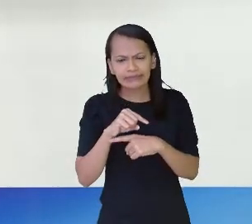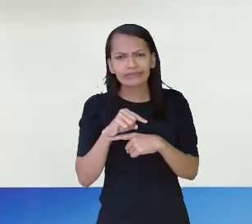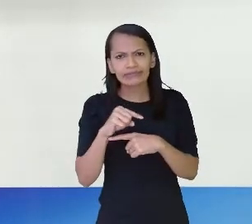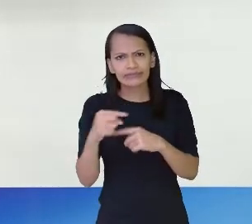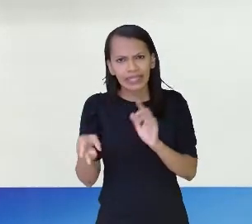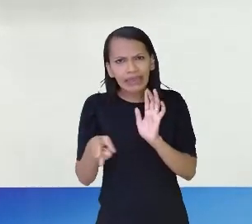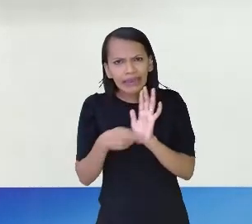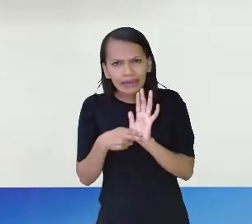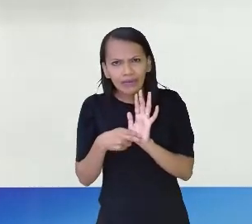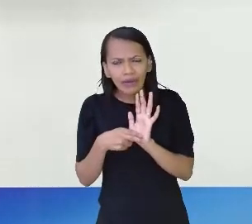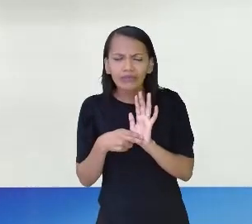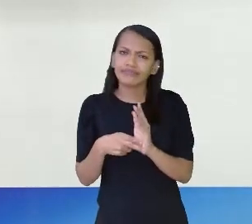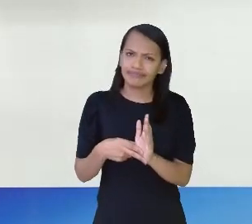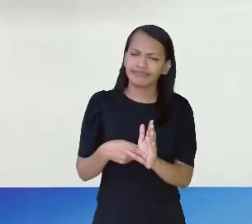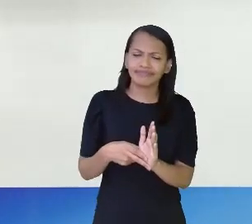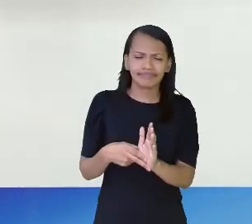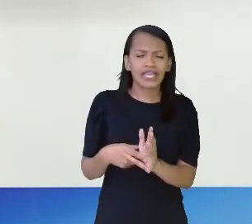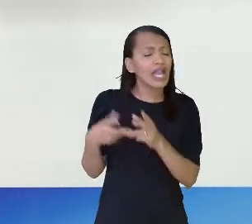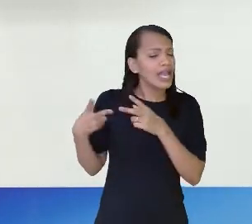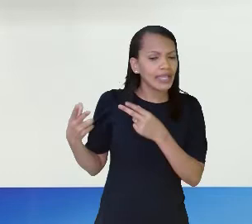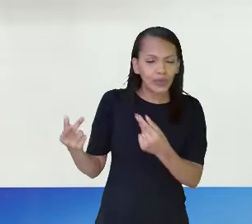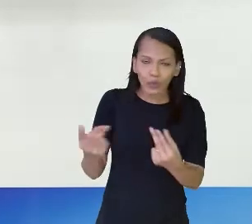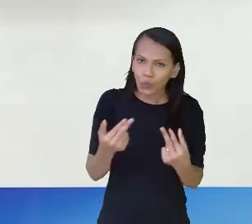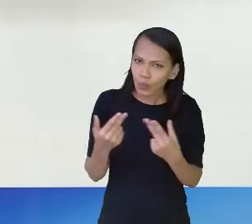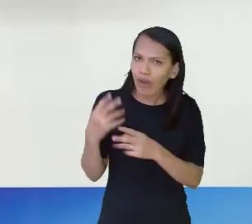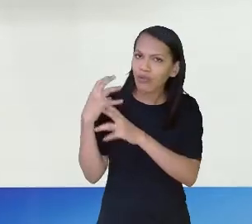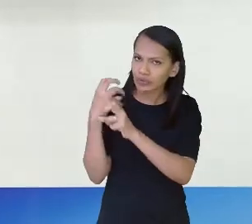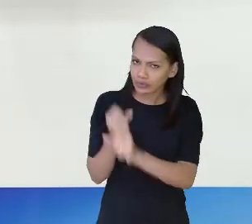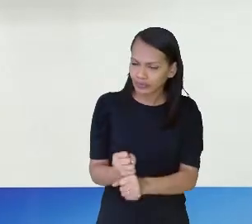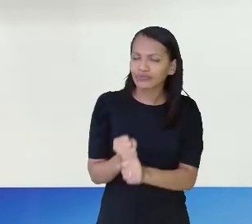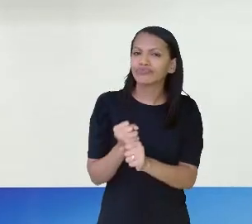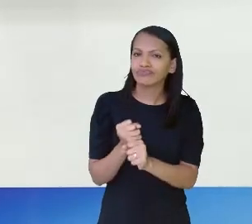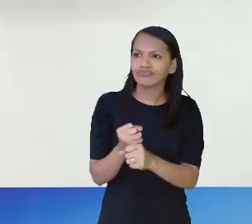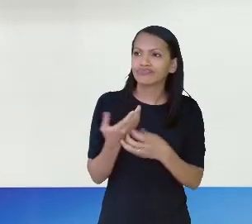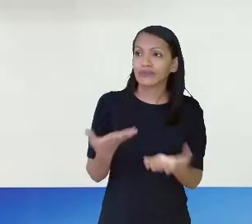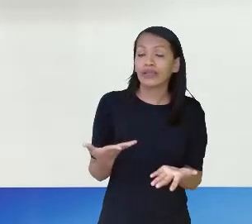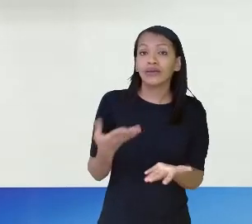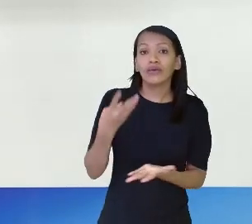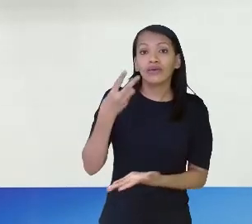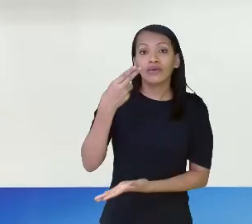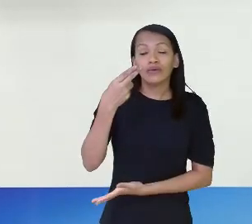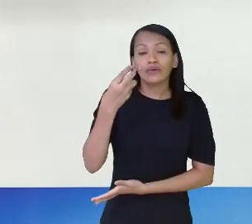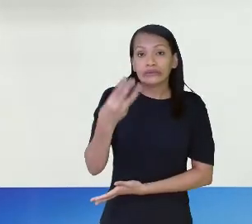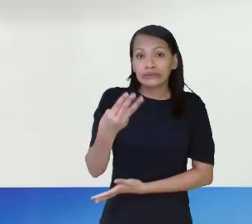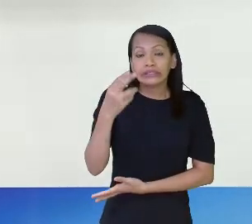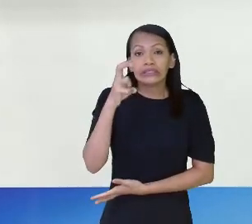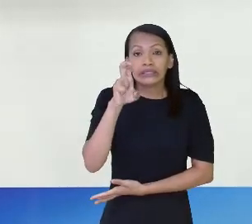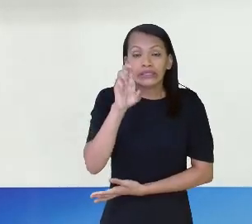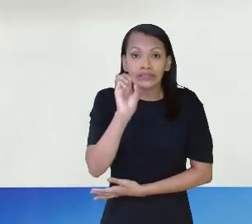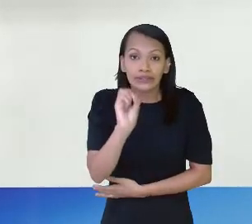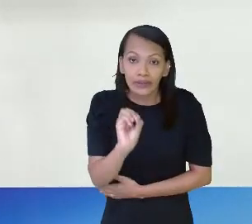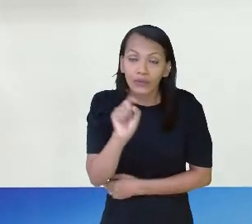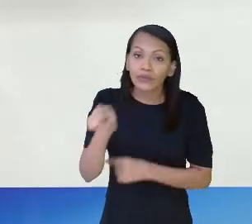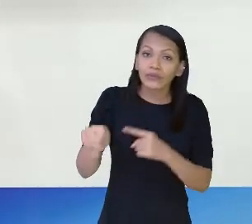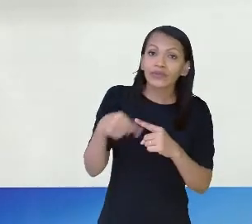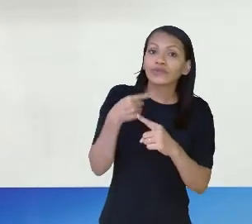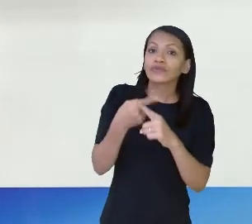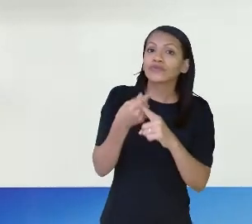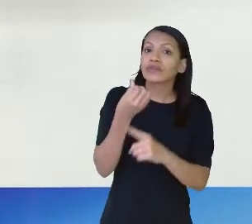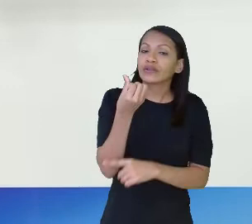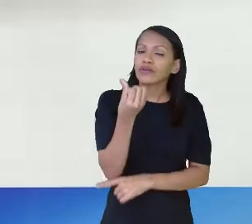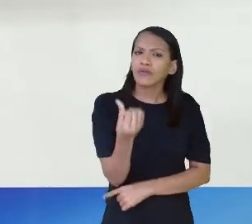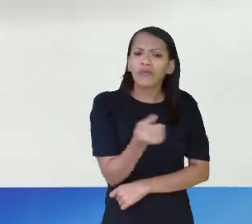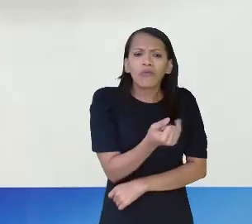com mais facilidade. Então, vamos lá. 350 páginas, eu quero saber quantas páginas